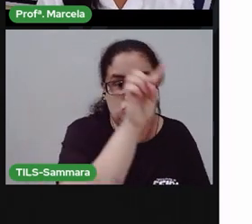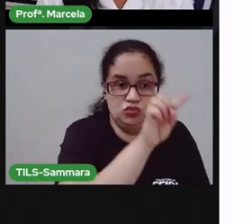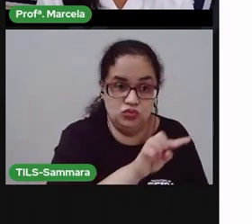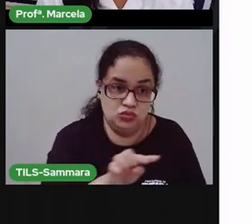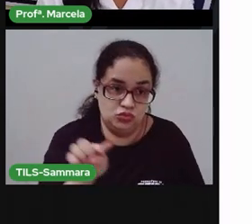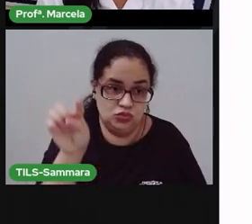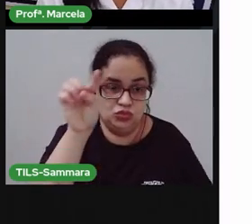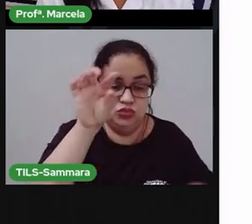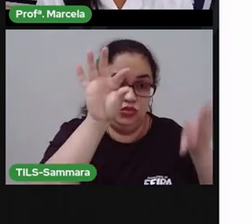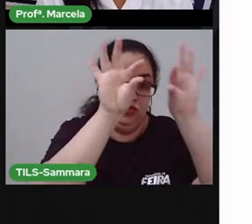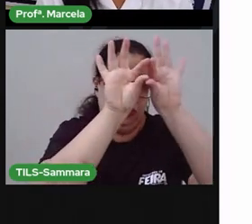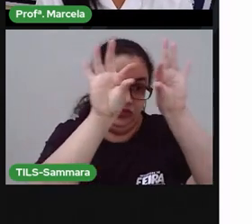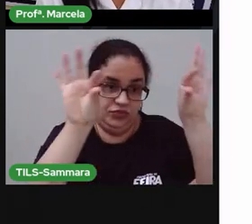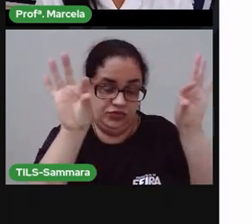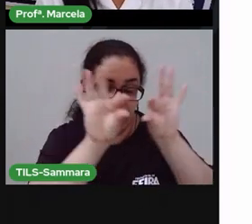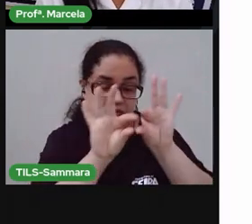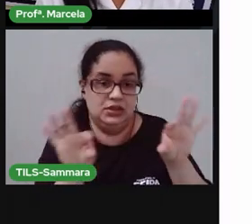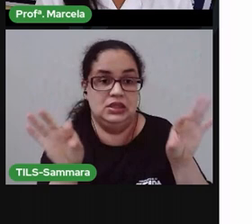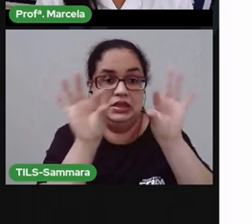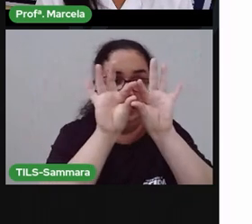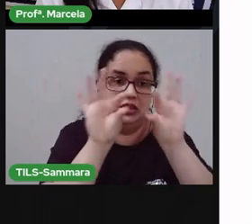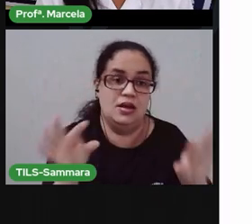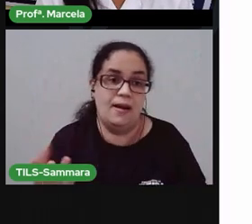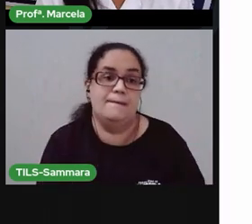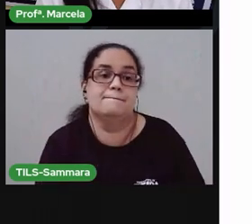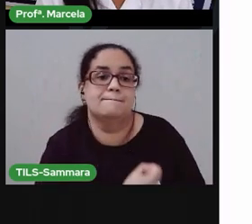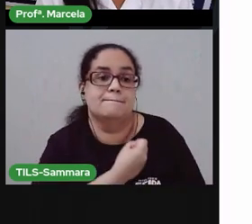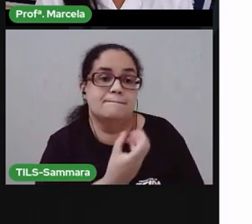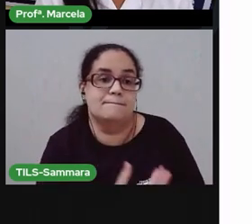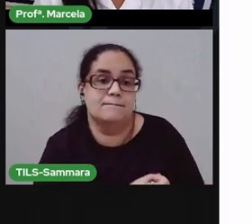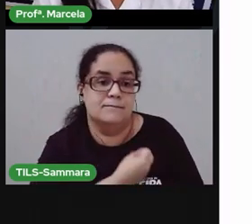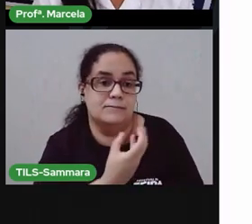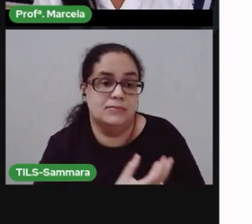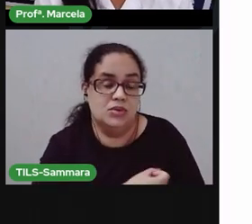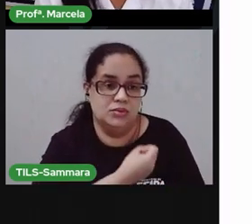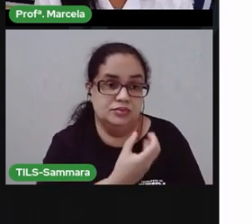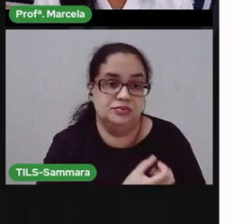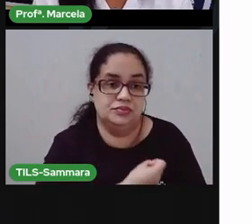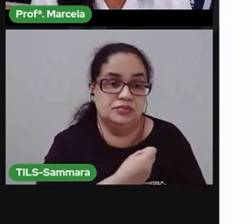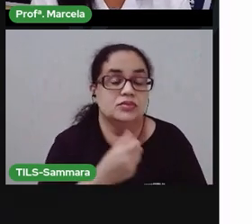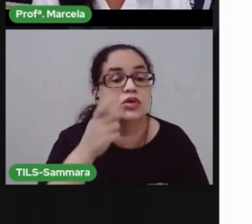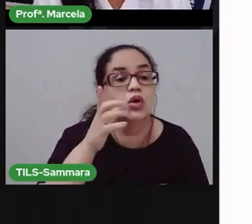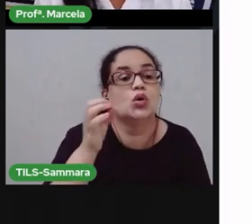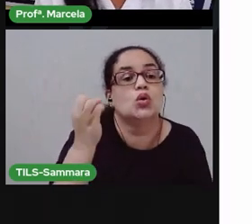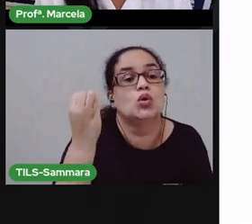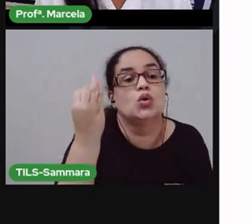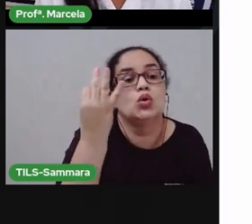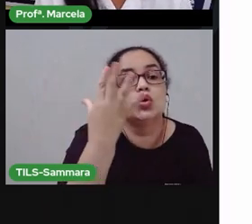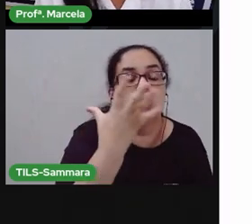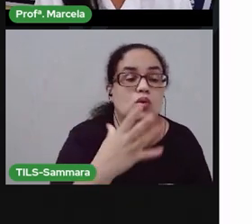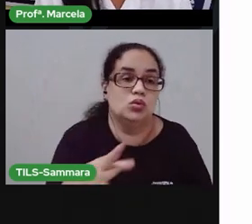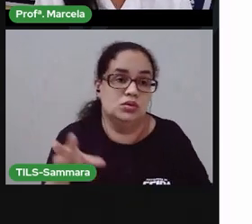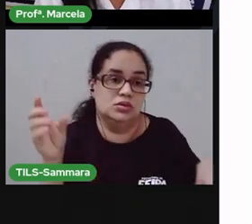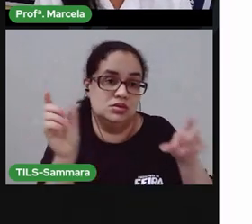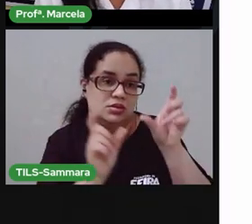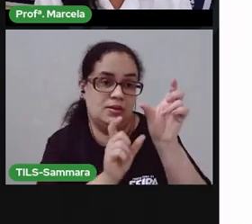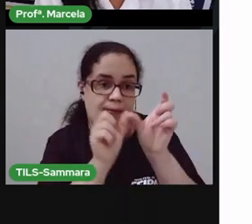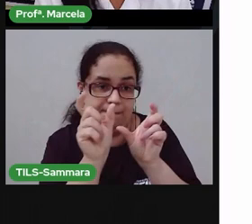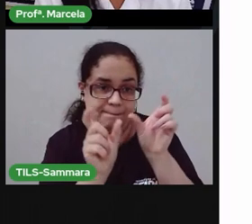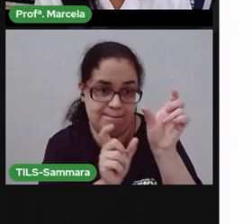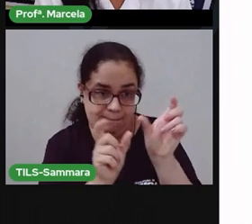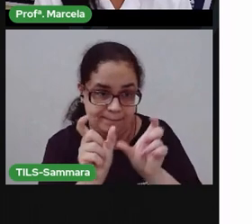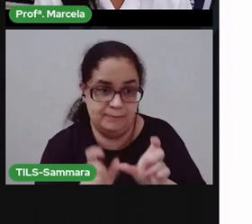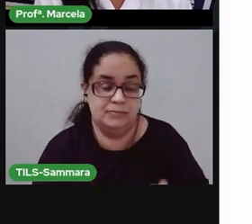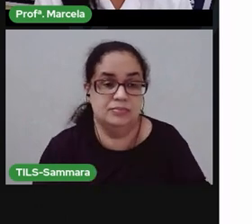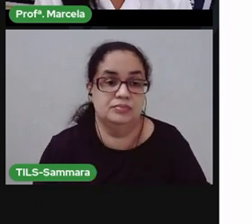um verso, uma linha desse poema. Vamos contar quantas palavras tem esse estrofe, esse